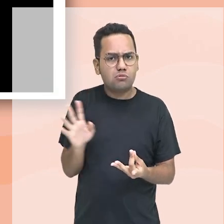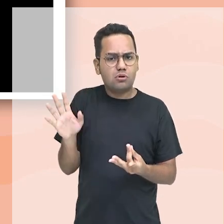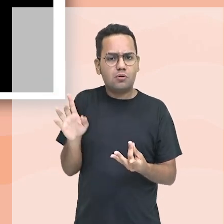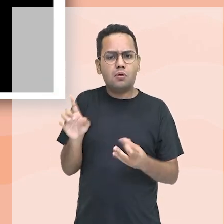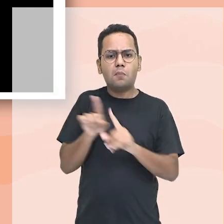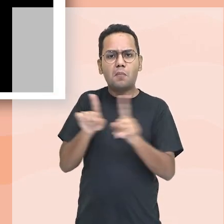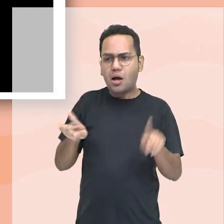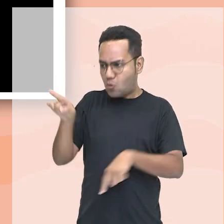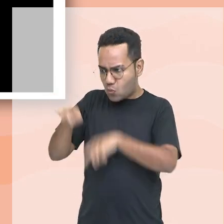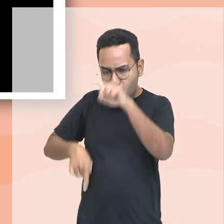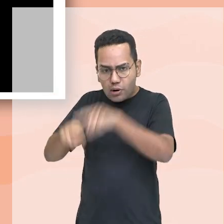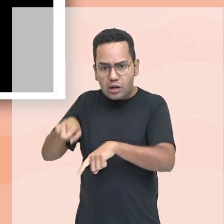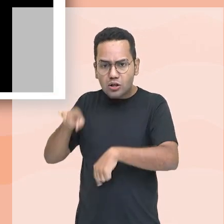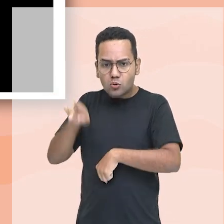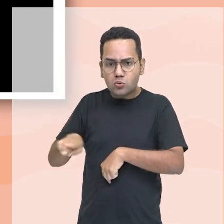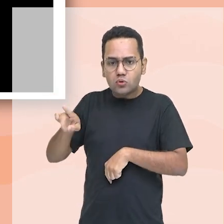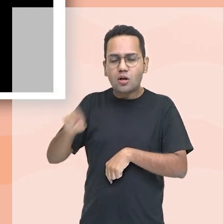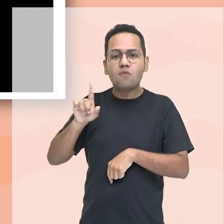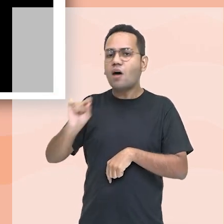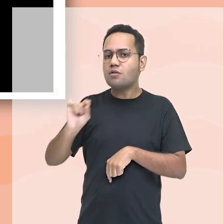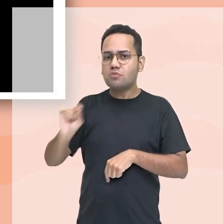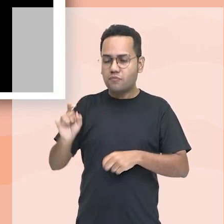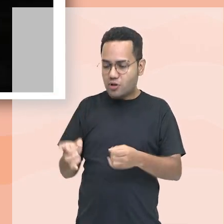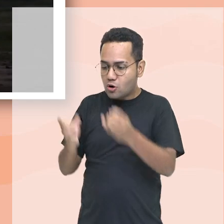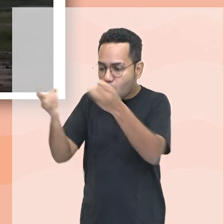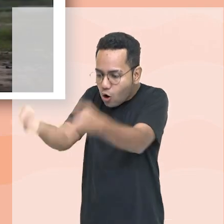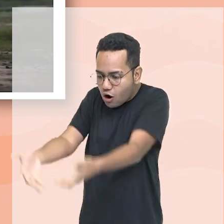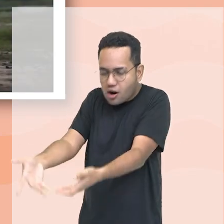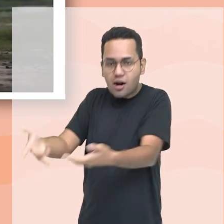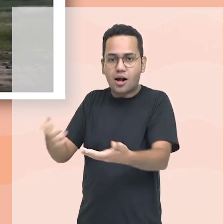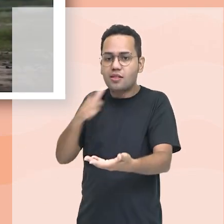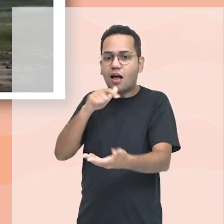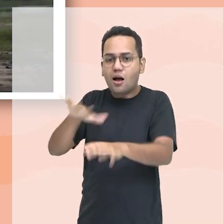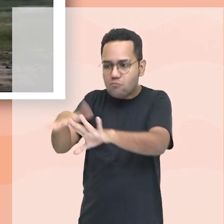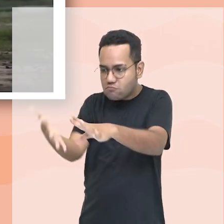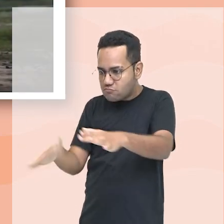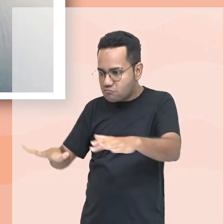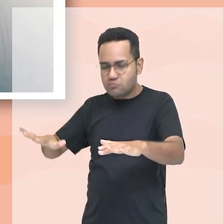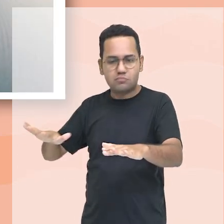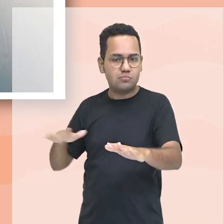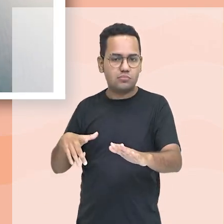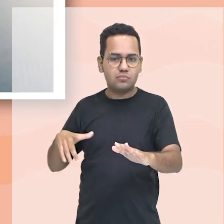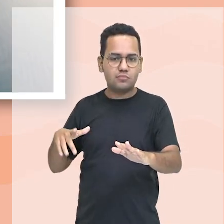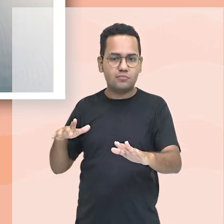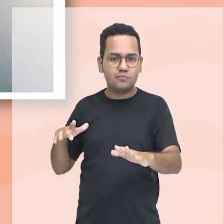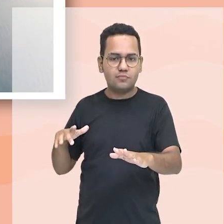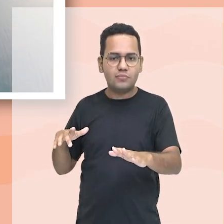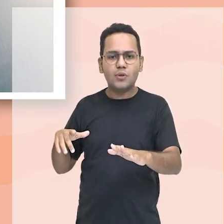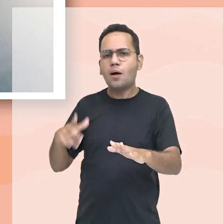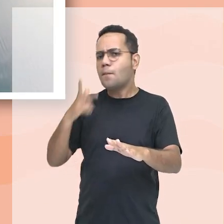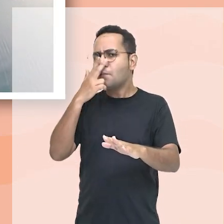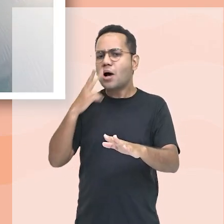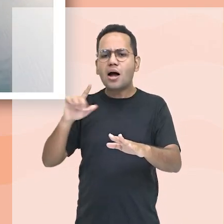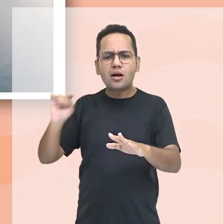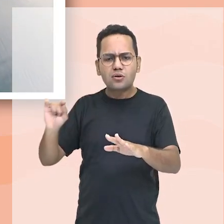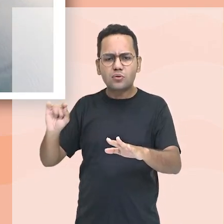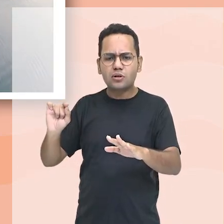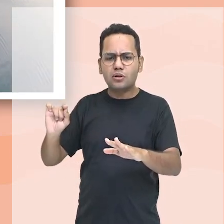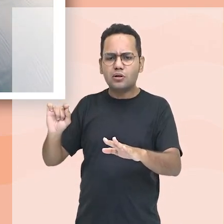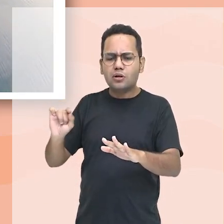vai ser levado para o fundo do rio, né? No nosso caso, para a lagoa. E fica a pessoa como se ela estivesse tendo